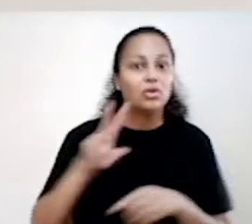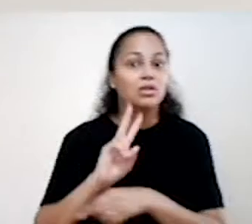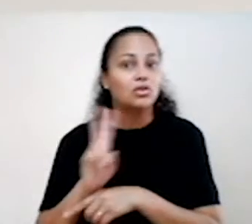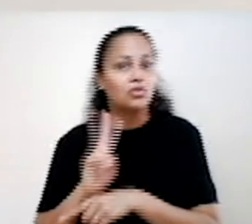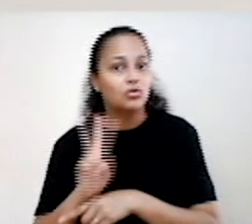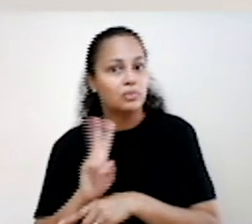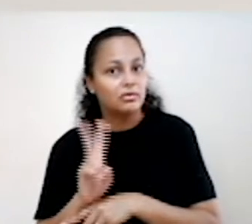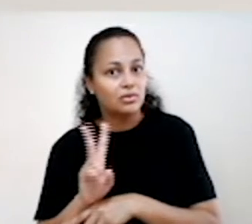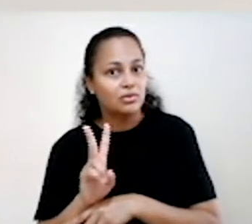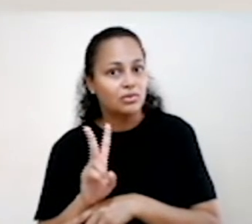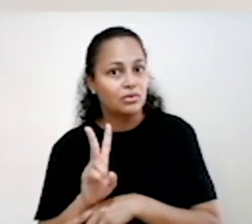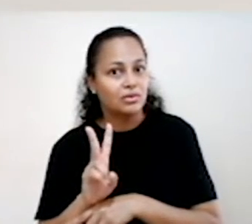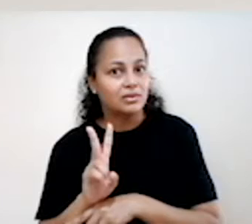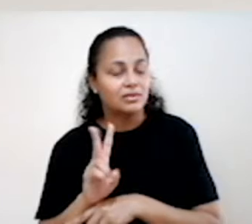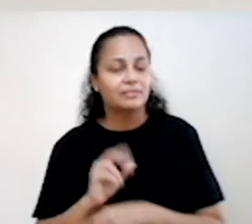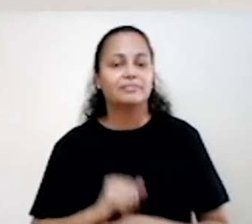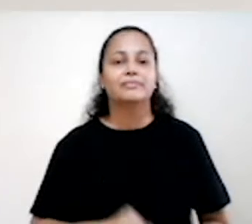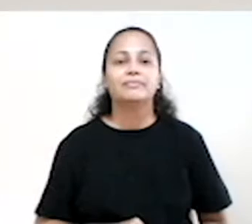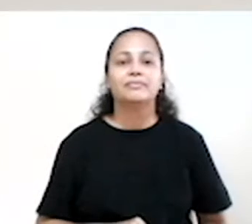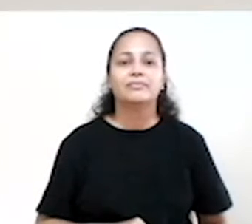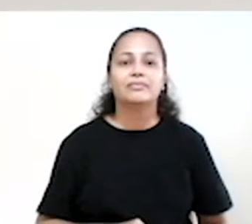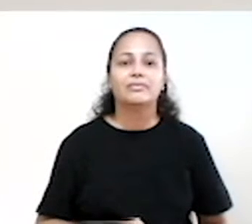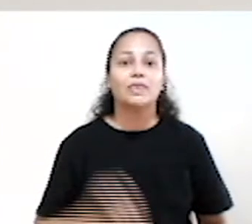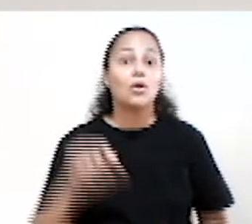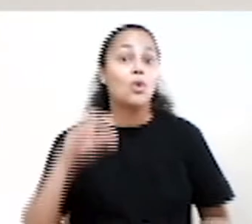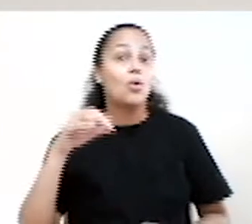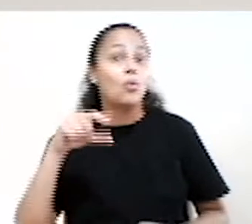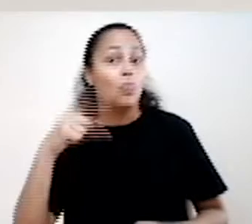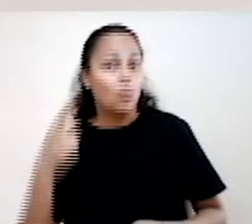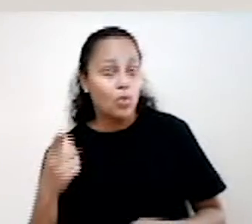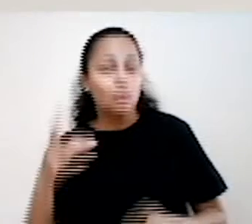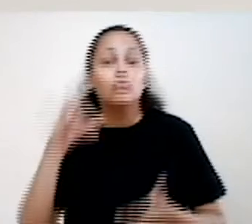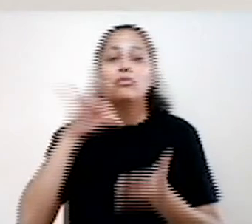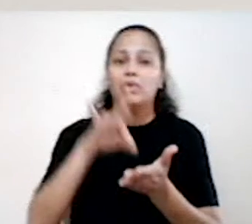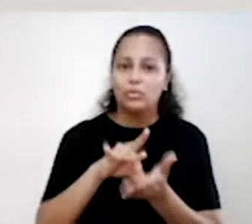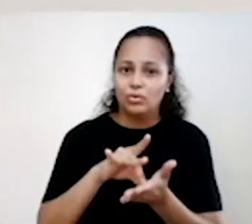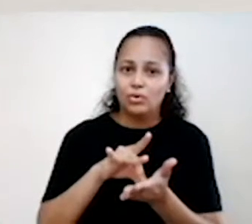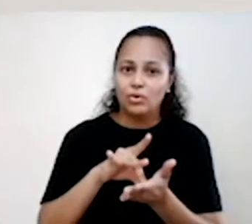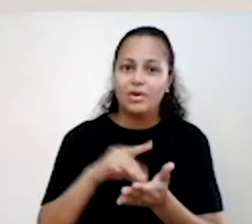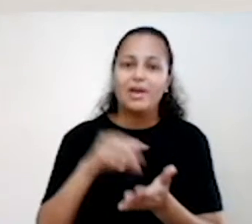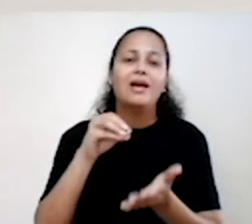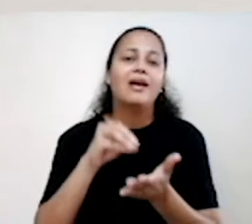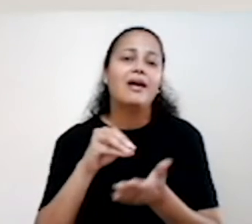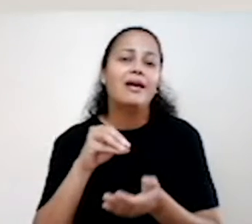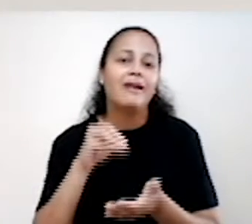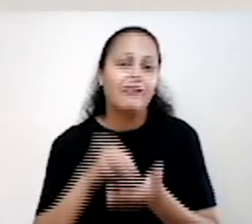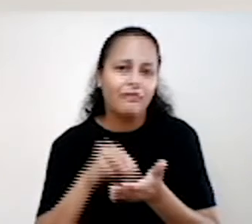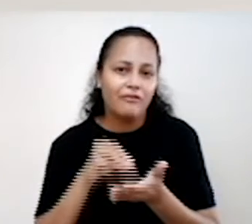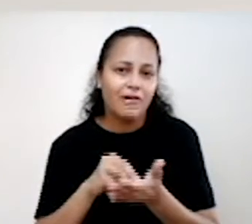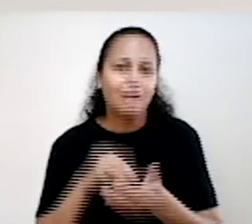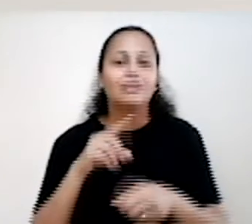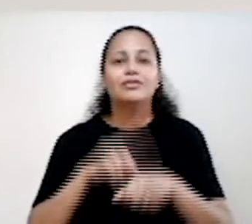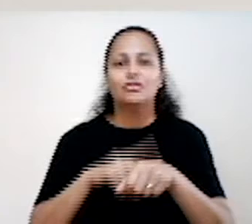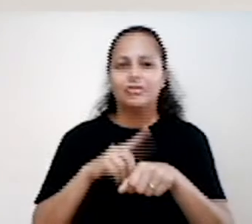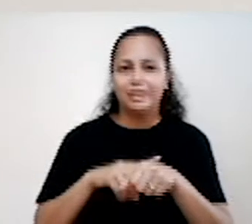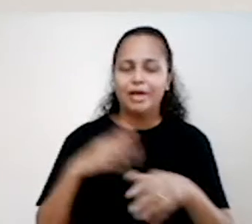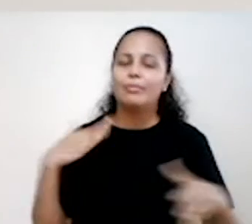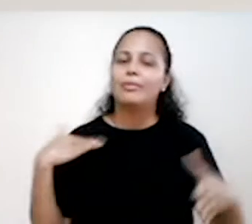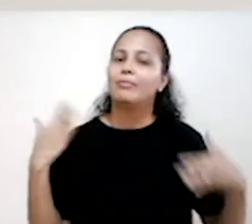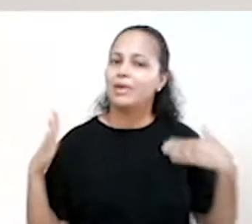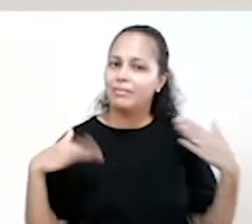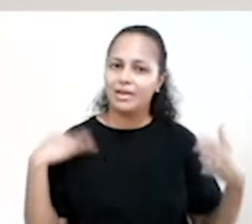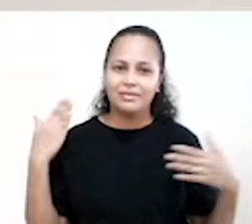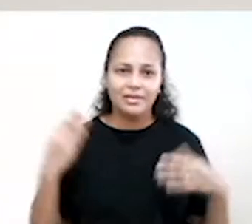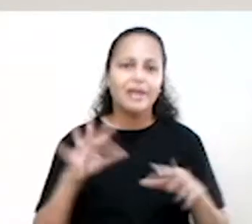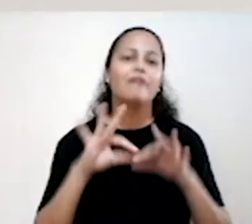supervisores, que leva ao estresse e à exaustão emocional. Um outro fator que contribui para o burnout é a falta de tempo para o lazer, para a